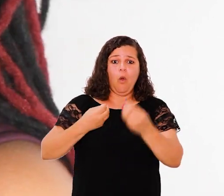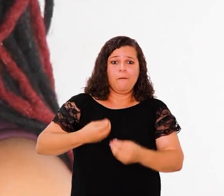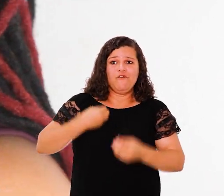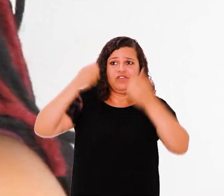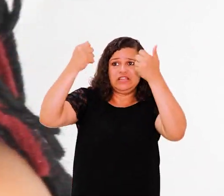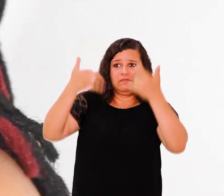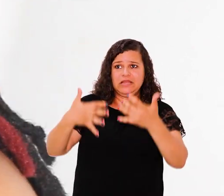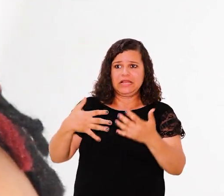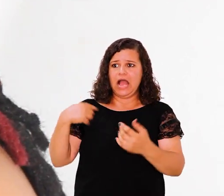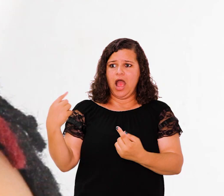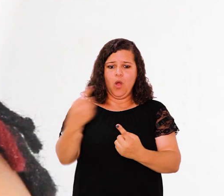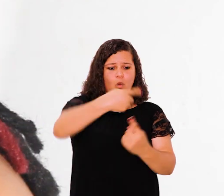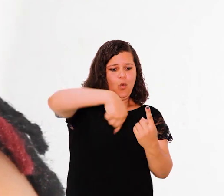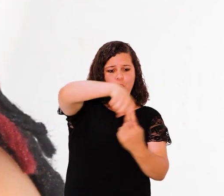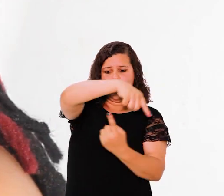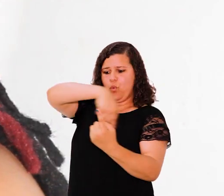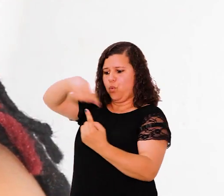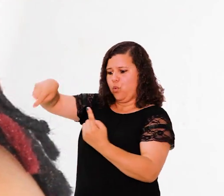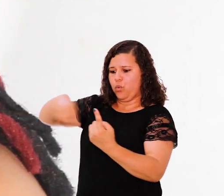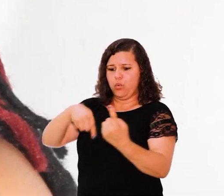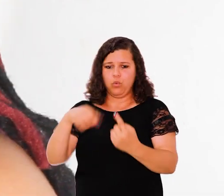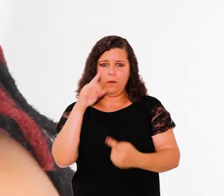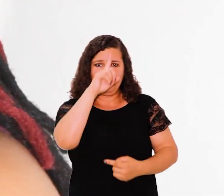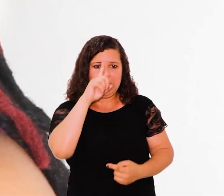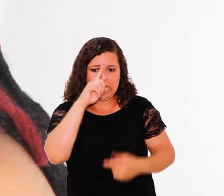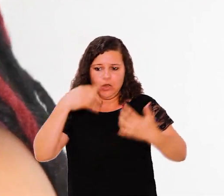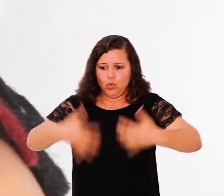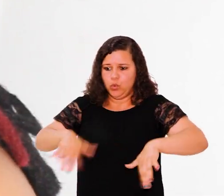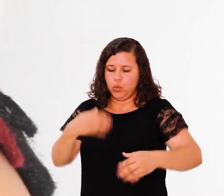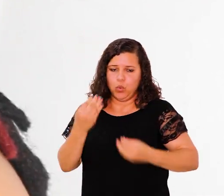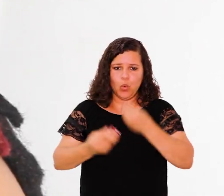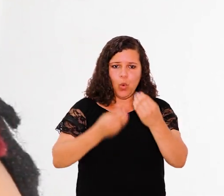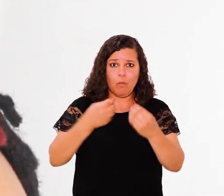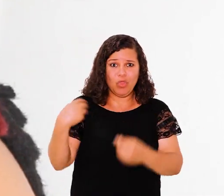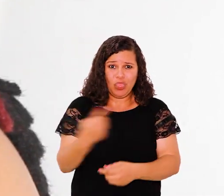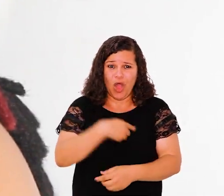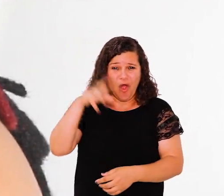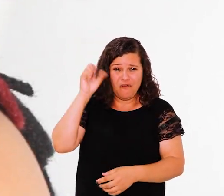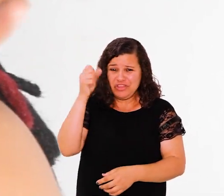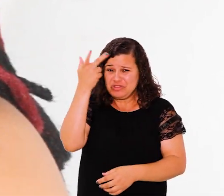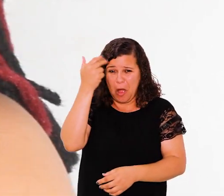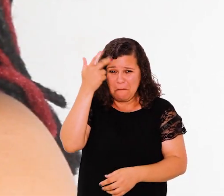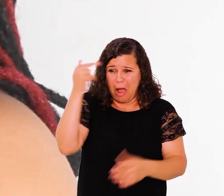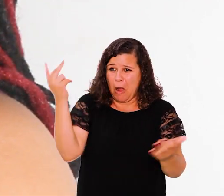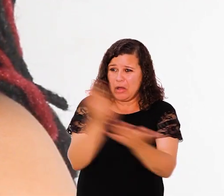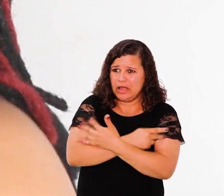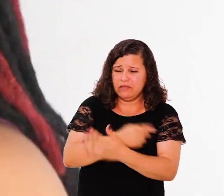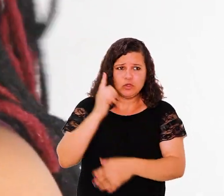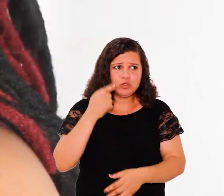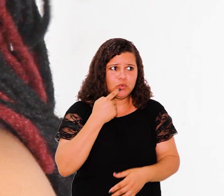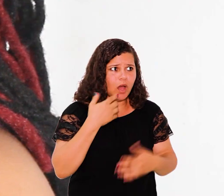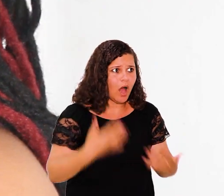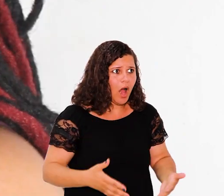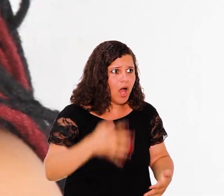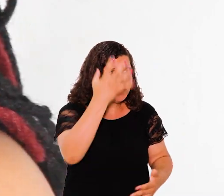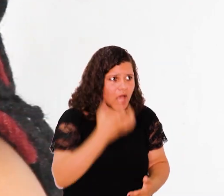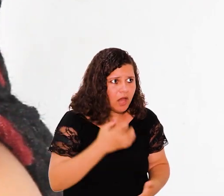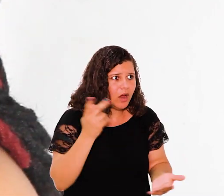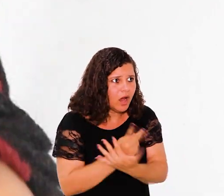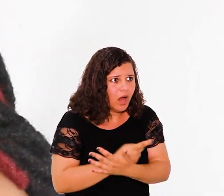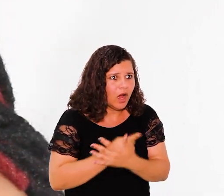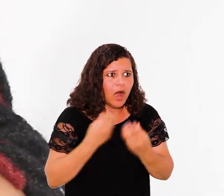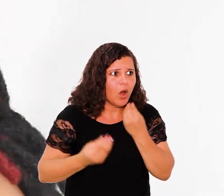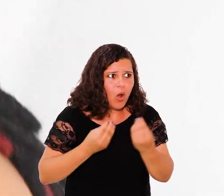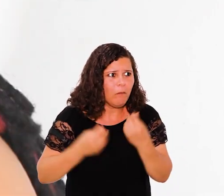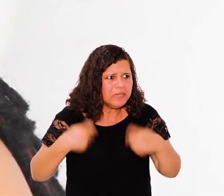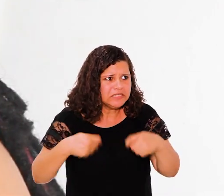muitas coisas da vida ao redor, dos perigos da vida, às vezes para nós, ouvintes, coisas óbvias. O surdo ficou assim, sério?